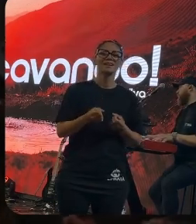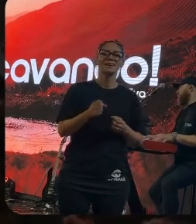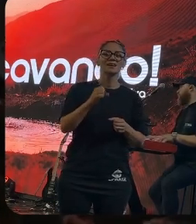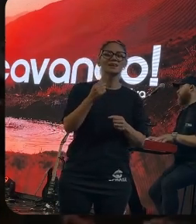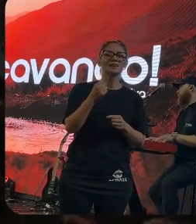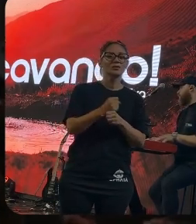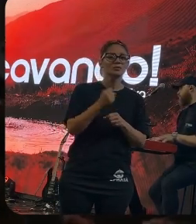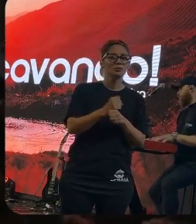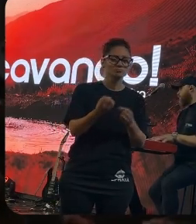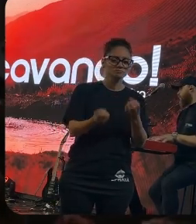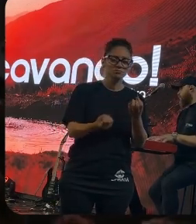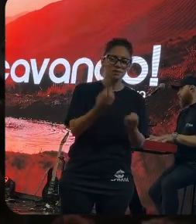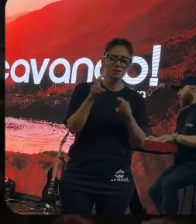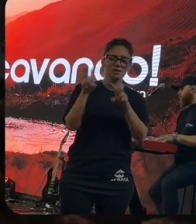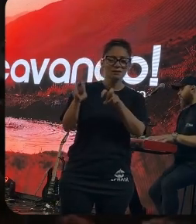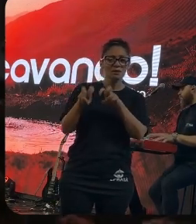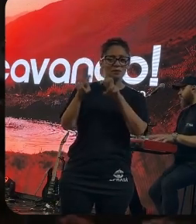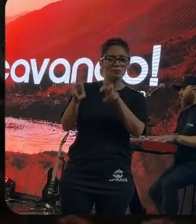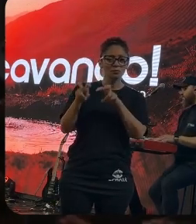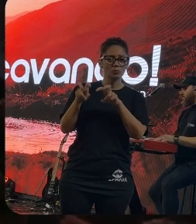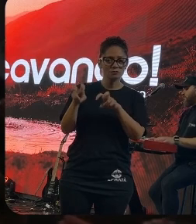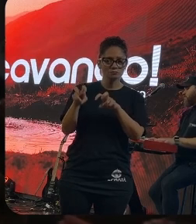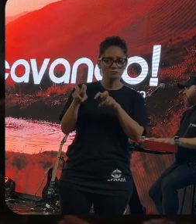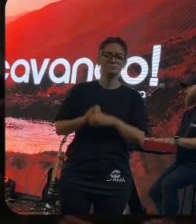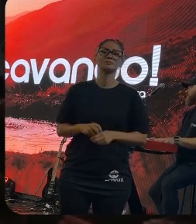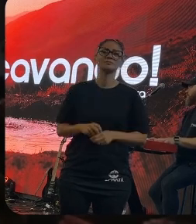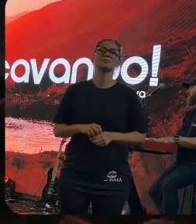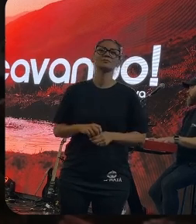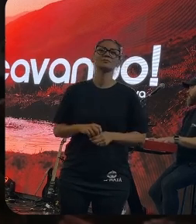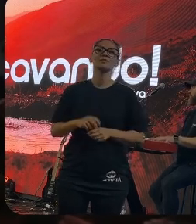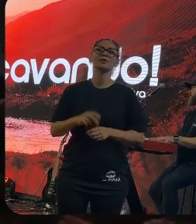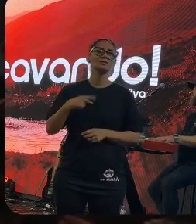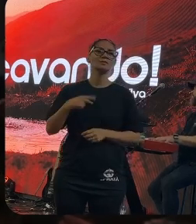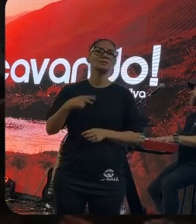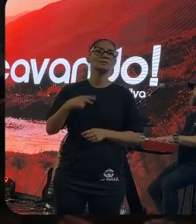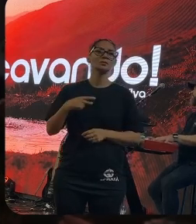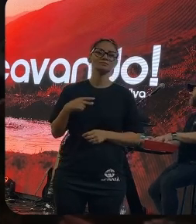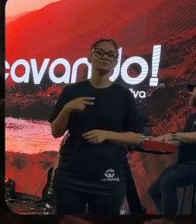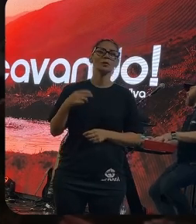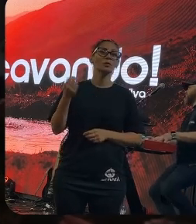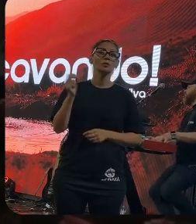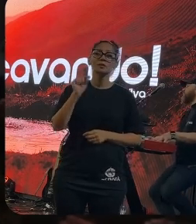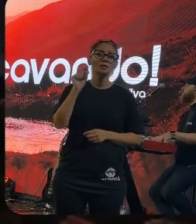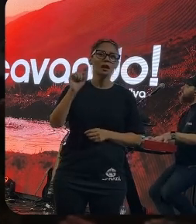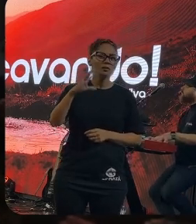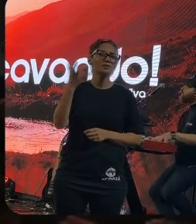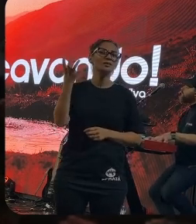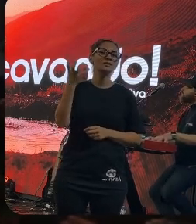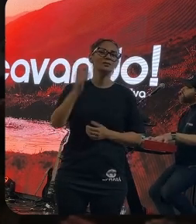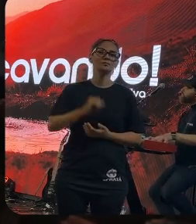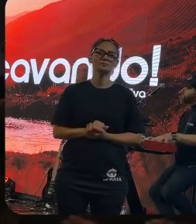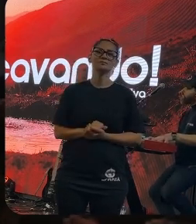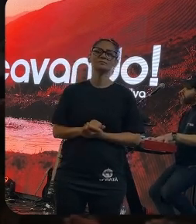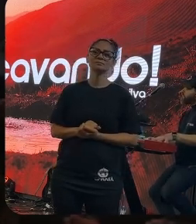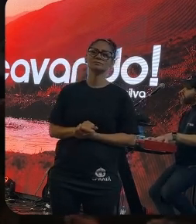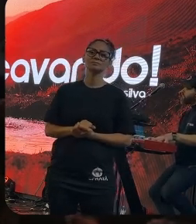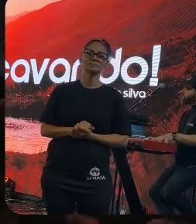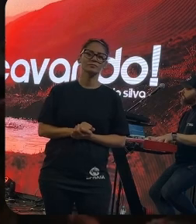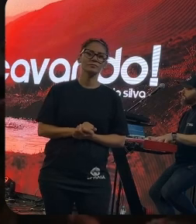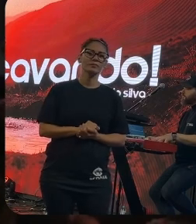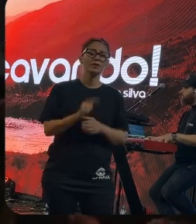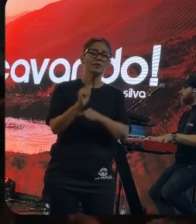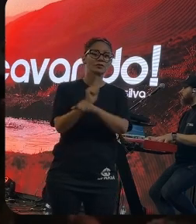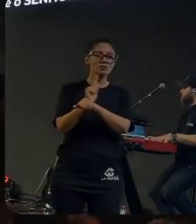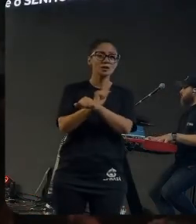dar certo. Pastor, e o que é que aconteceu? Gênesis capítulo 26, versículo 12. Eu preciso ir para o final. Vamos subir no louvor. Gênesis capítulo